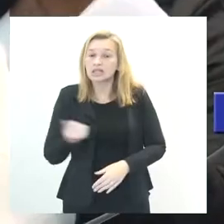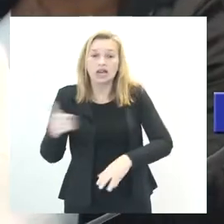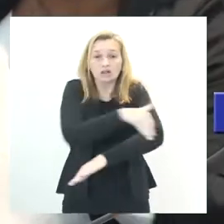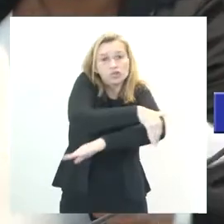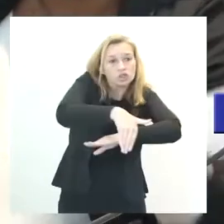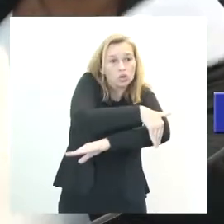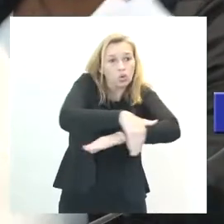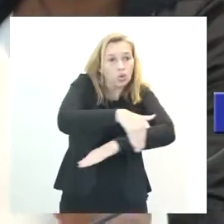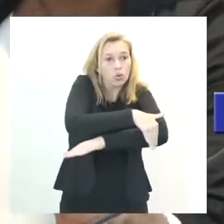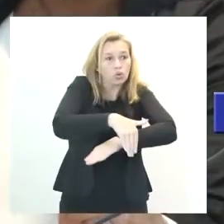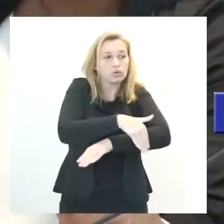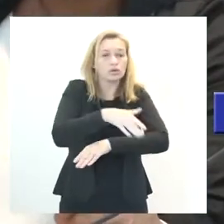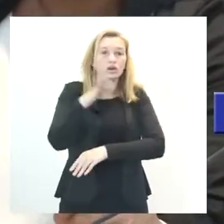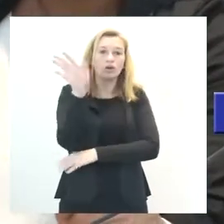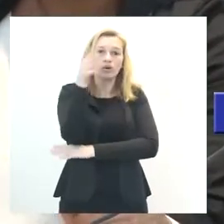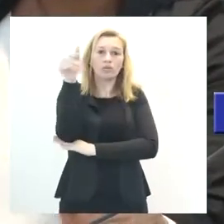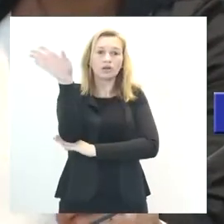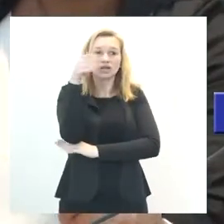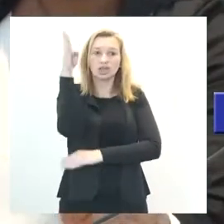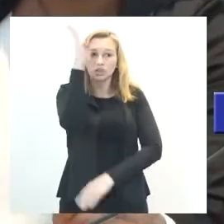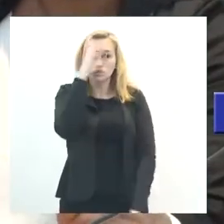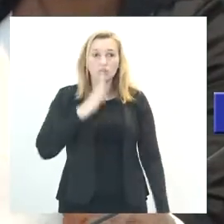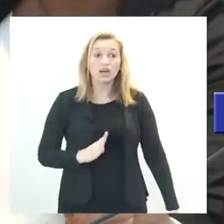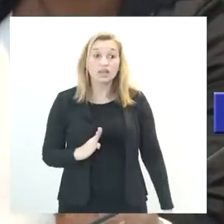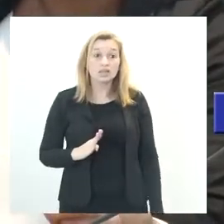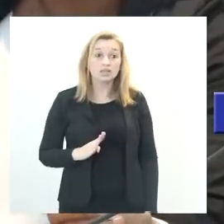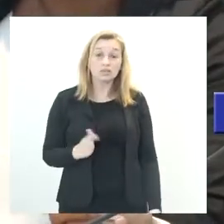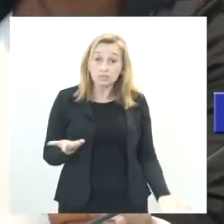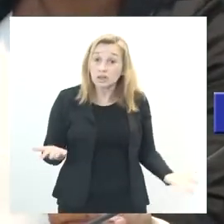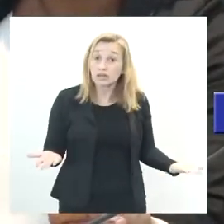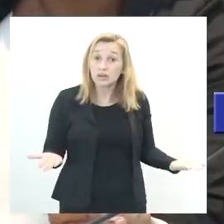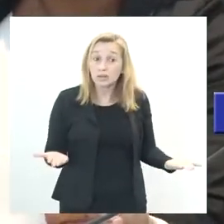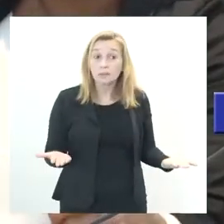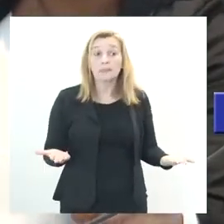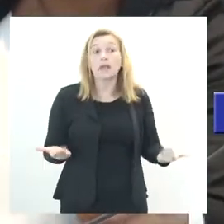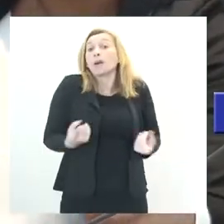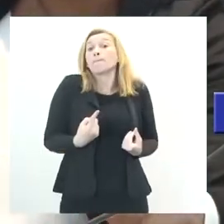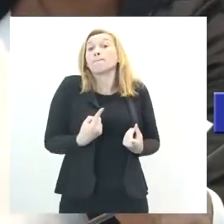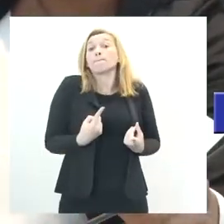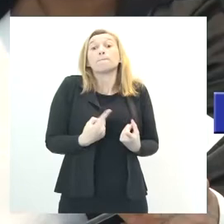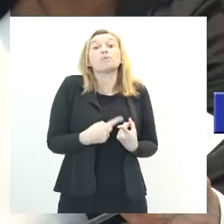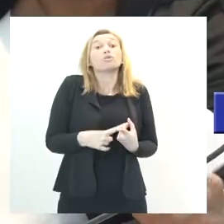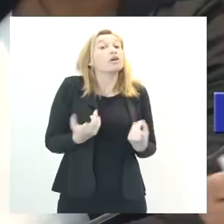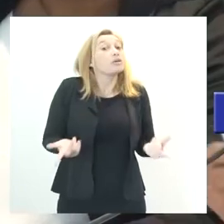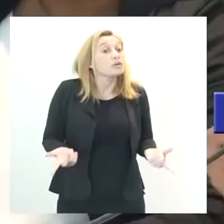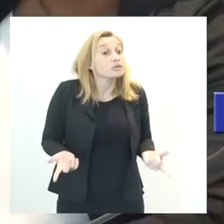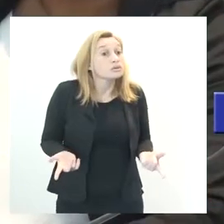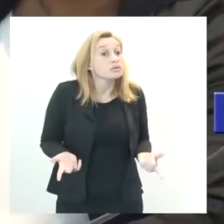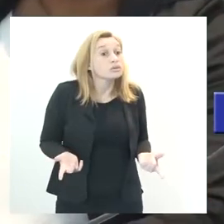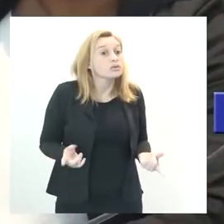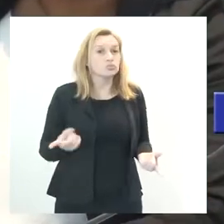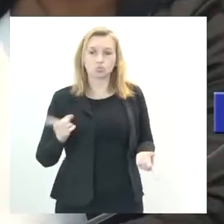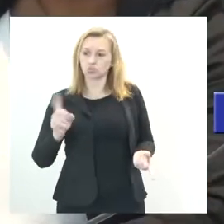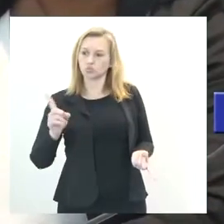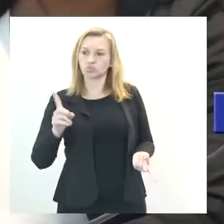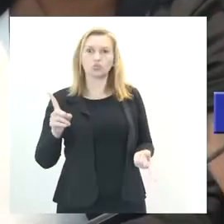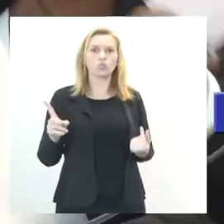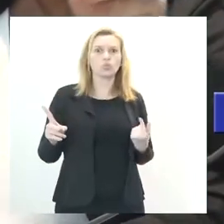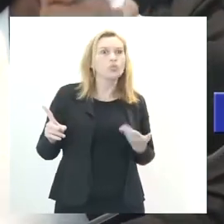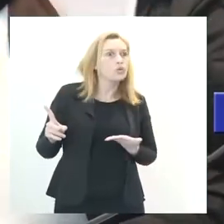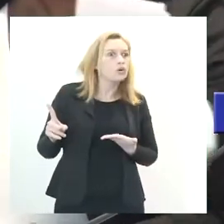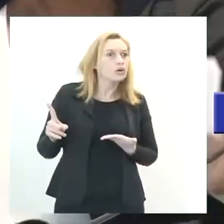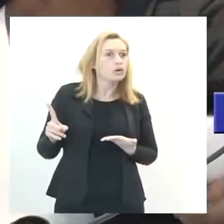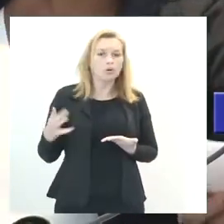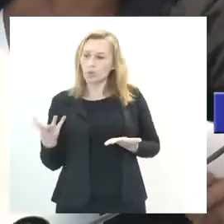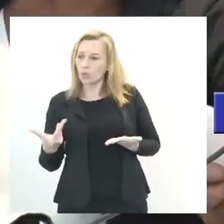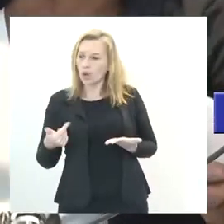nas ruas né a bandeira do Brasil Então pincel na mão porque dolarização para